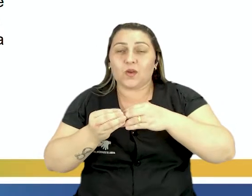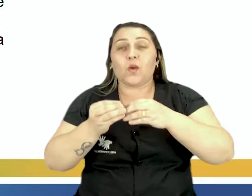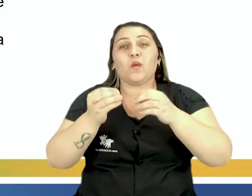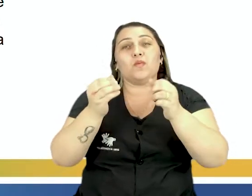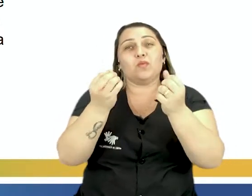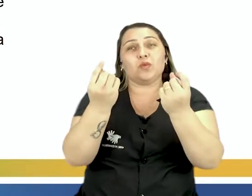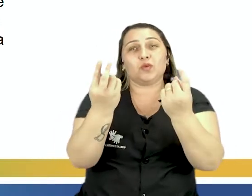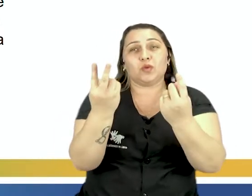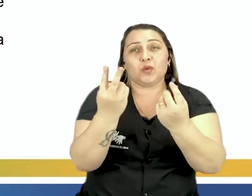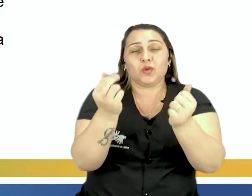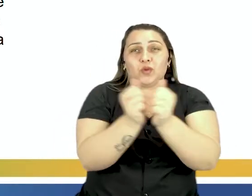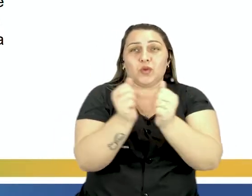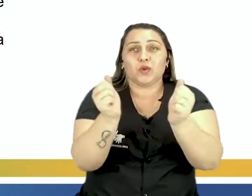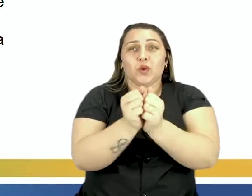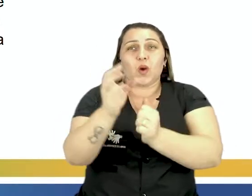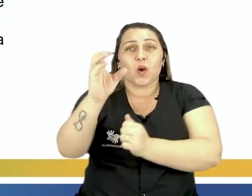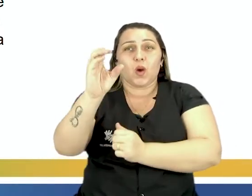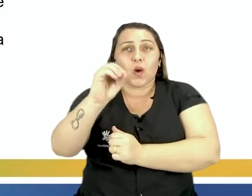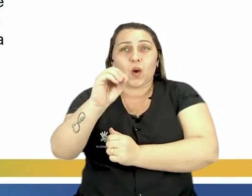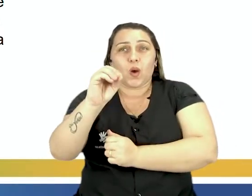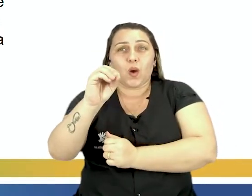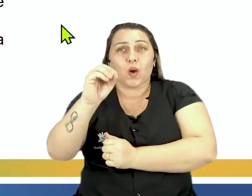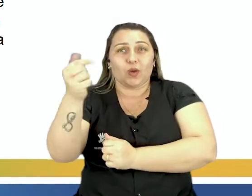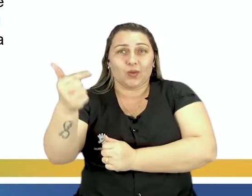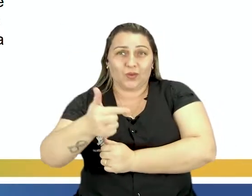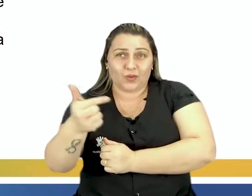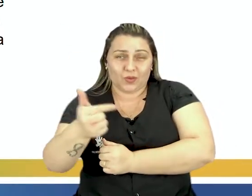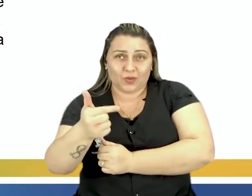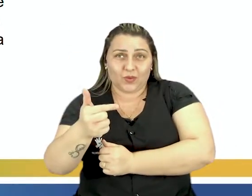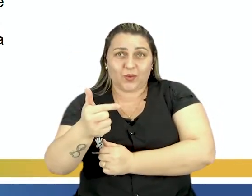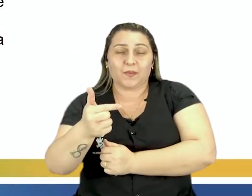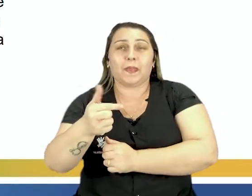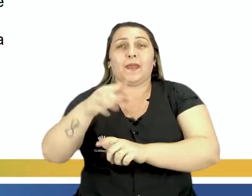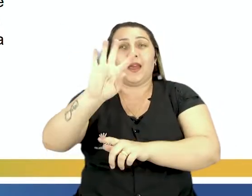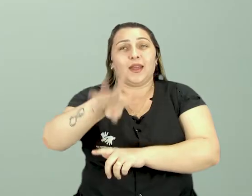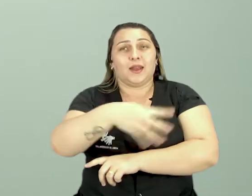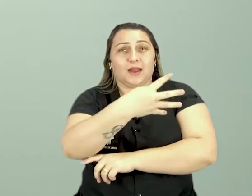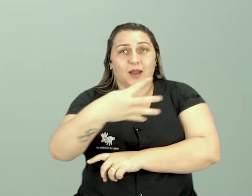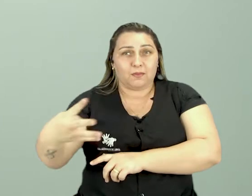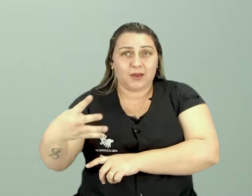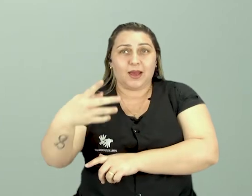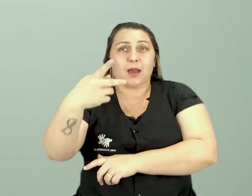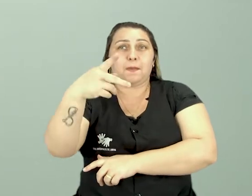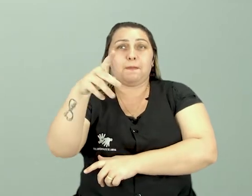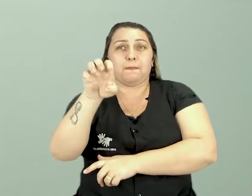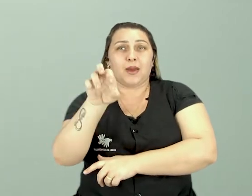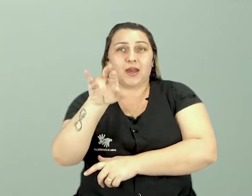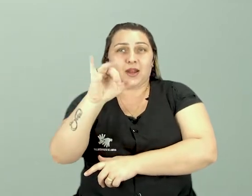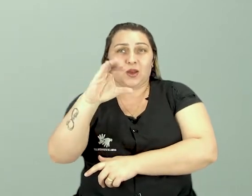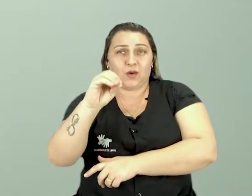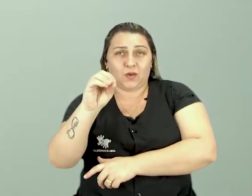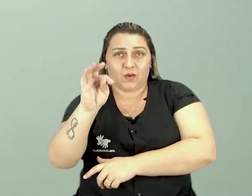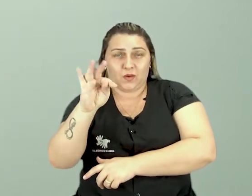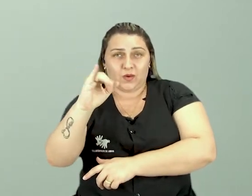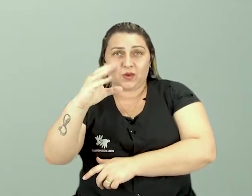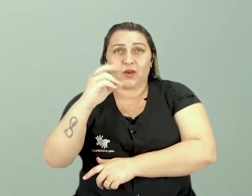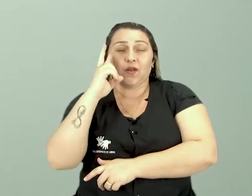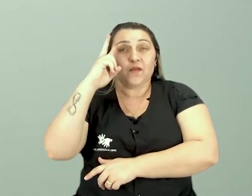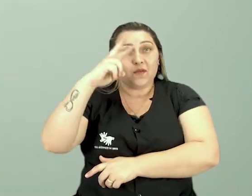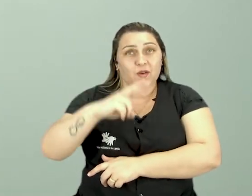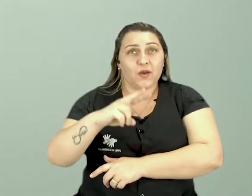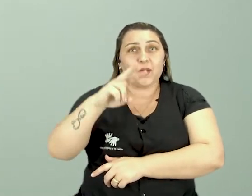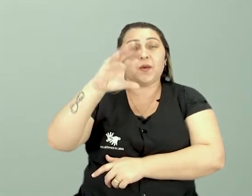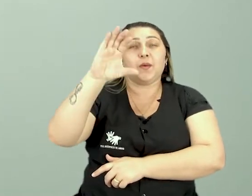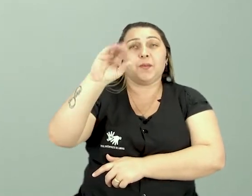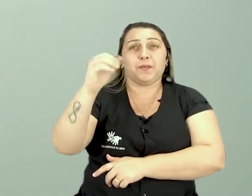oxigênio com quase todos os elementos químicos da tabela periódica. Tem exceção? Sim, com o flúor. Toda vez que você vê o oxigênio